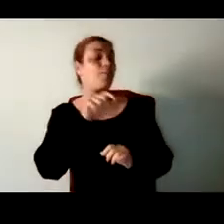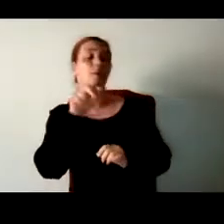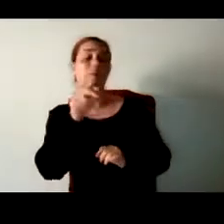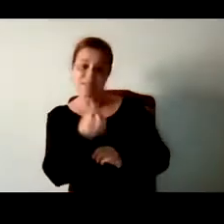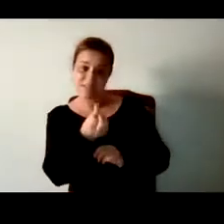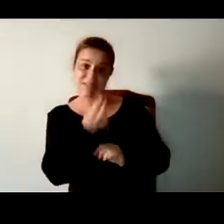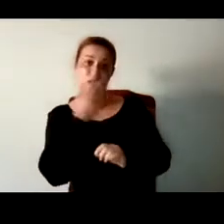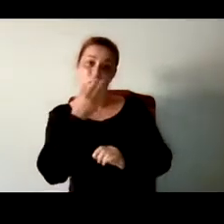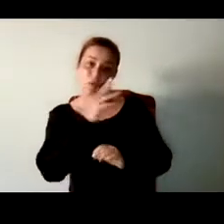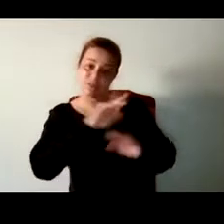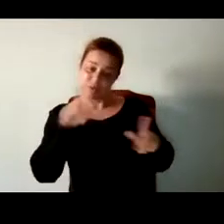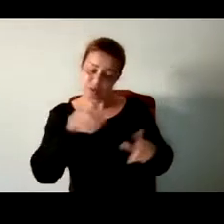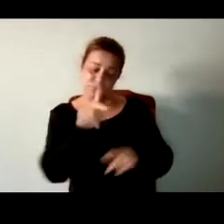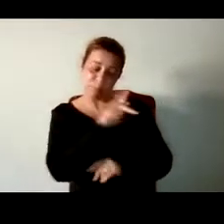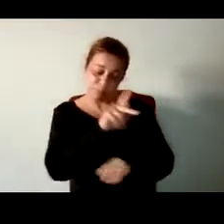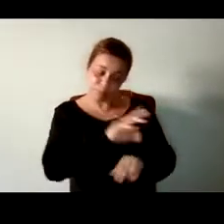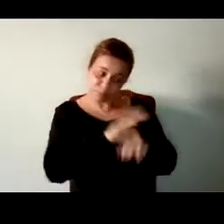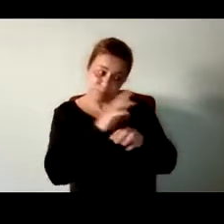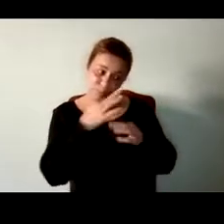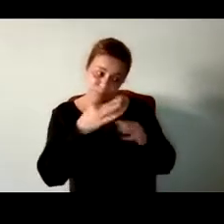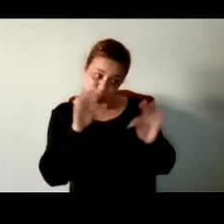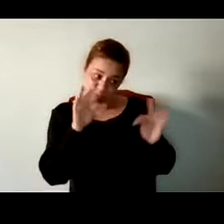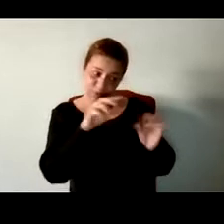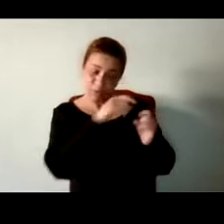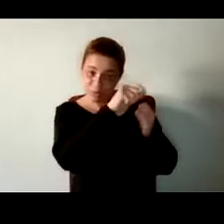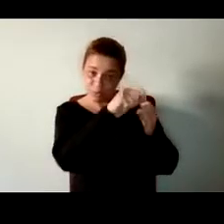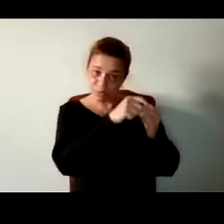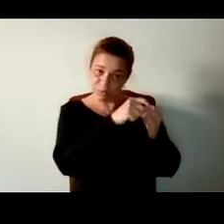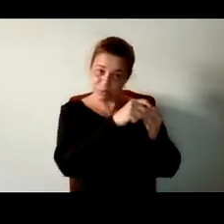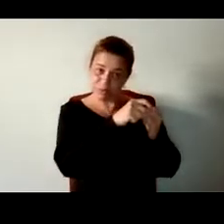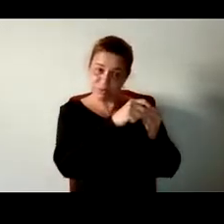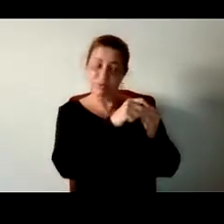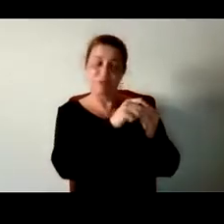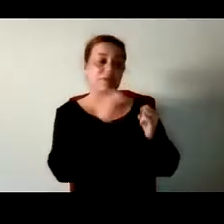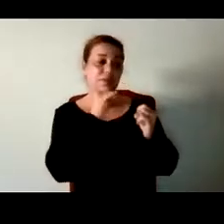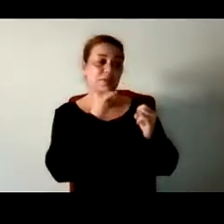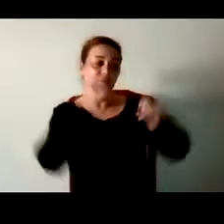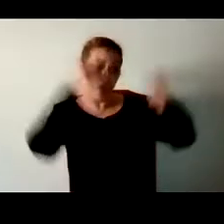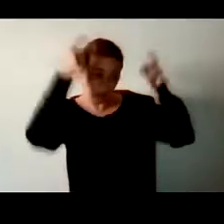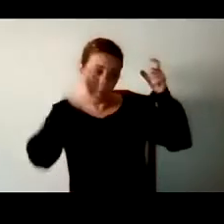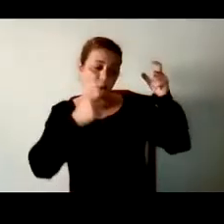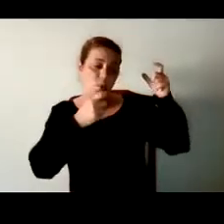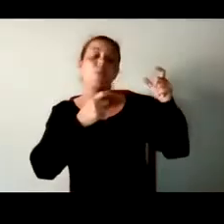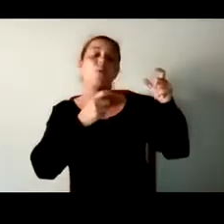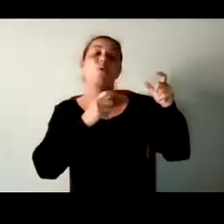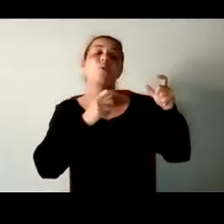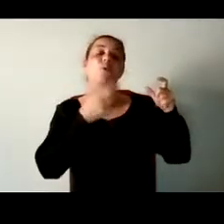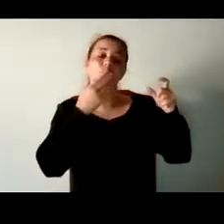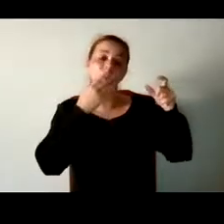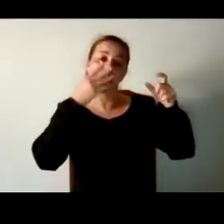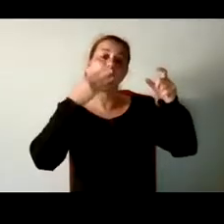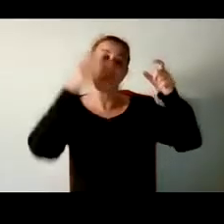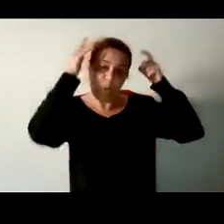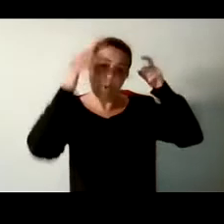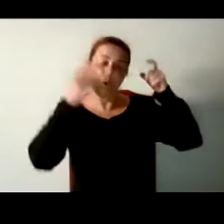do IFES, que tiver de posse de uma cor de chapéu desse, vai falar a respeito de